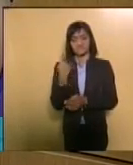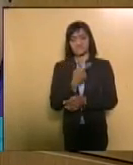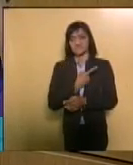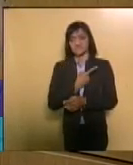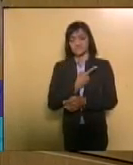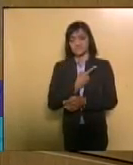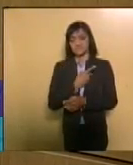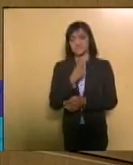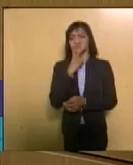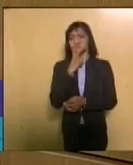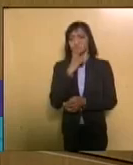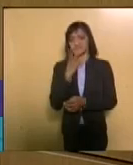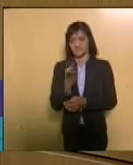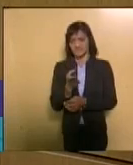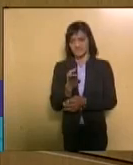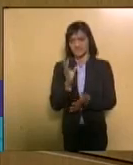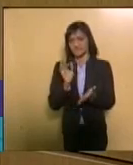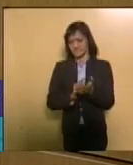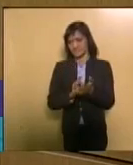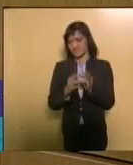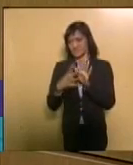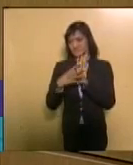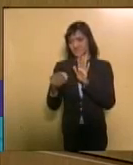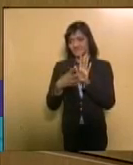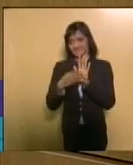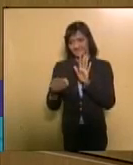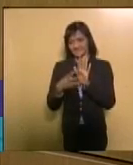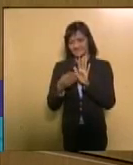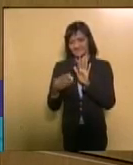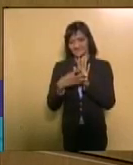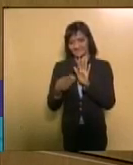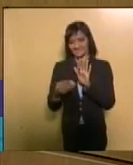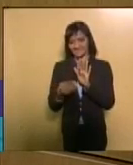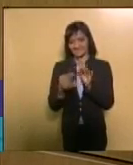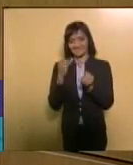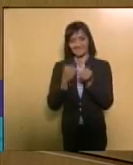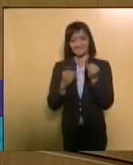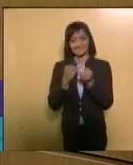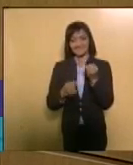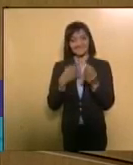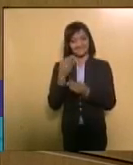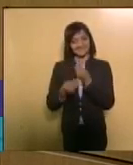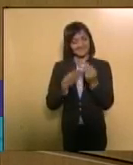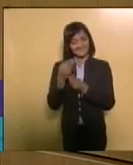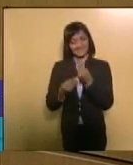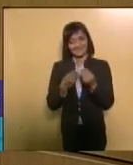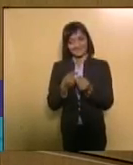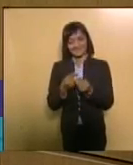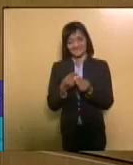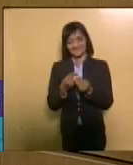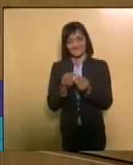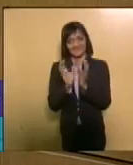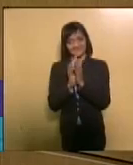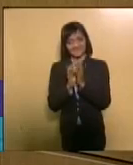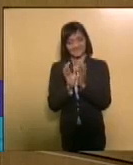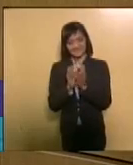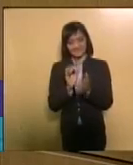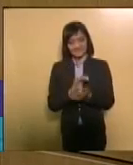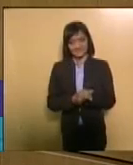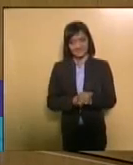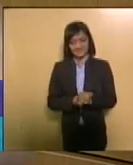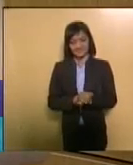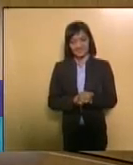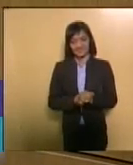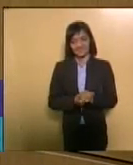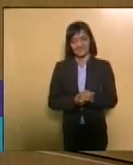Espírito Santo Num Episódio e o modelo do Estado presente é muito parecido com o modelo do pacto pela vida de Pernambuco o próprio secretário que